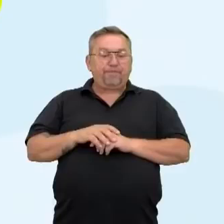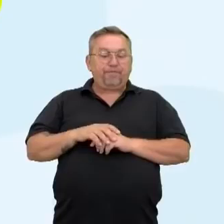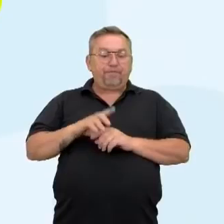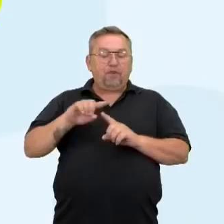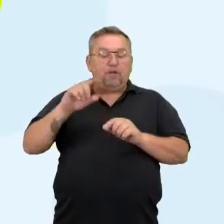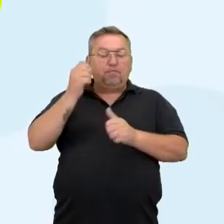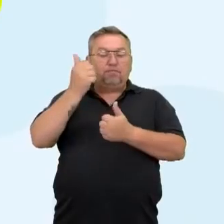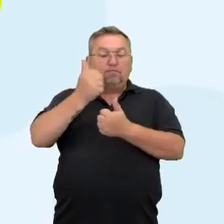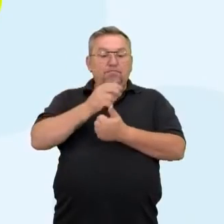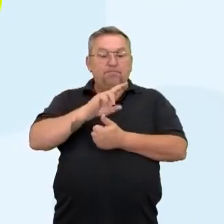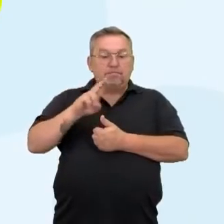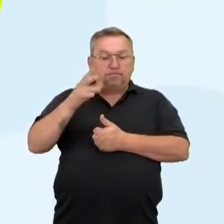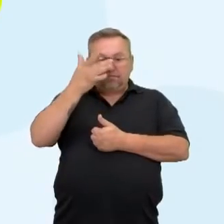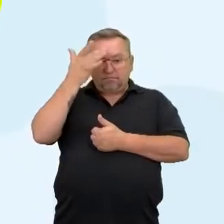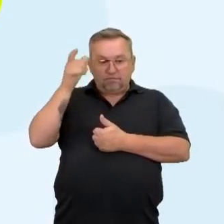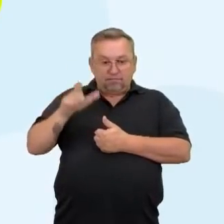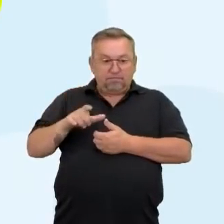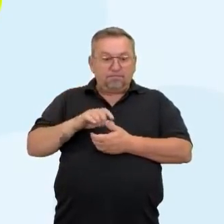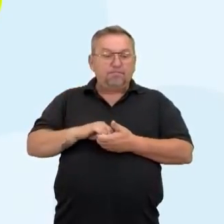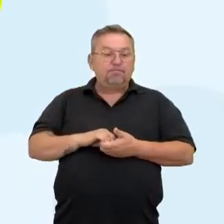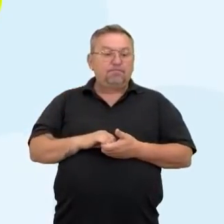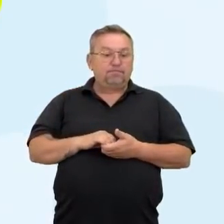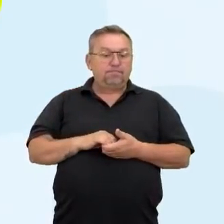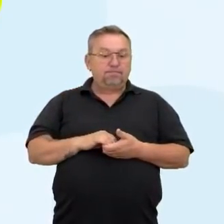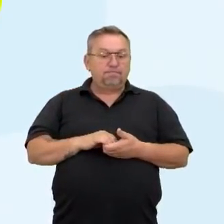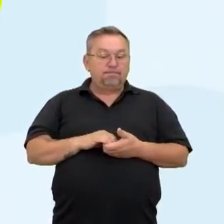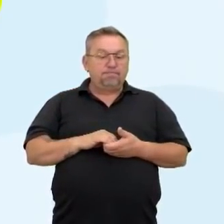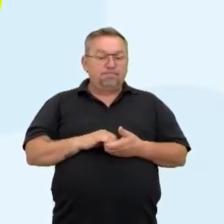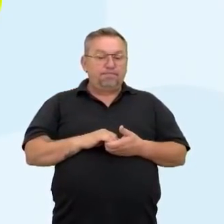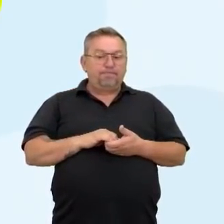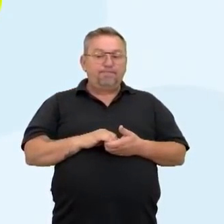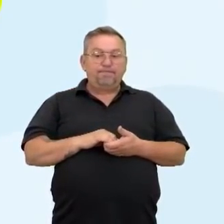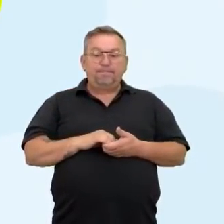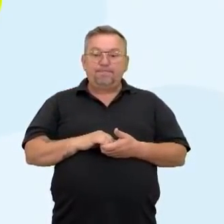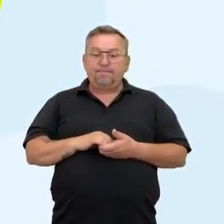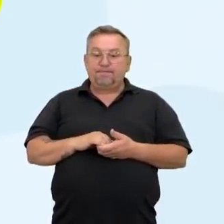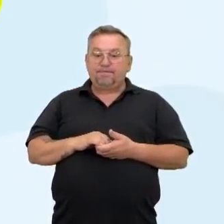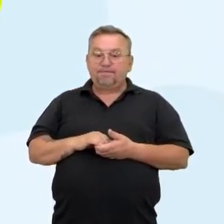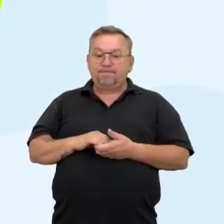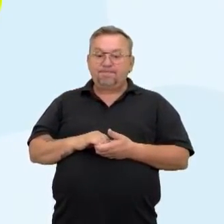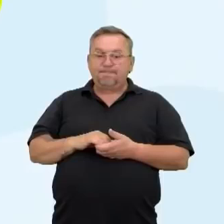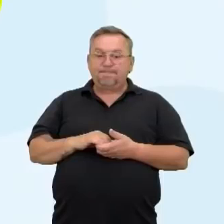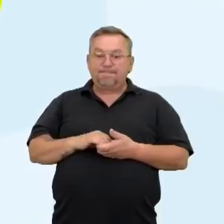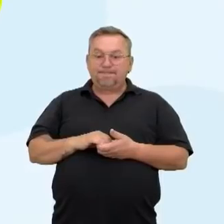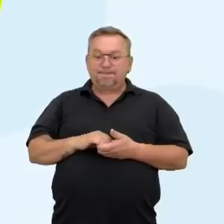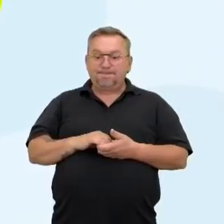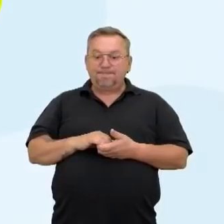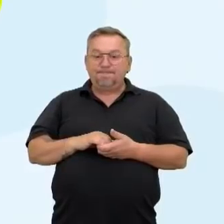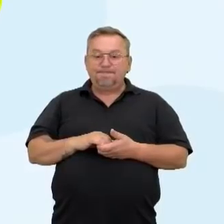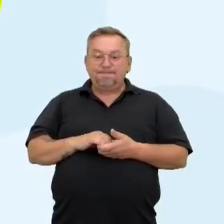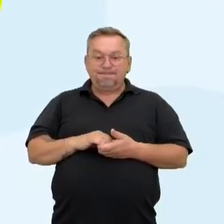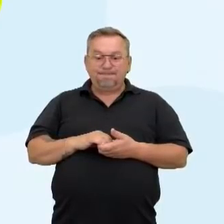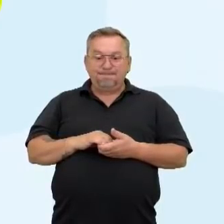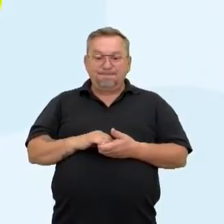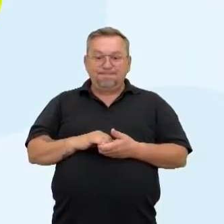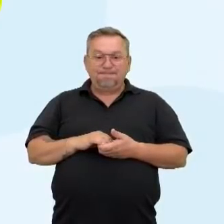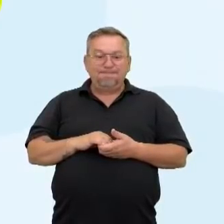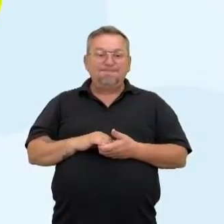da pessoa por who, tá? É só isso que é para fazer. Deixa eu mexer o who aqui, mais bonitinho aqui. Então, who é assim que escreve, tá,